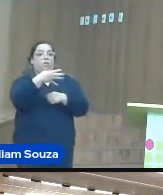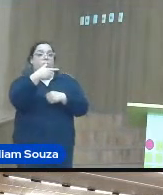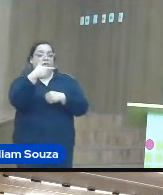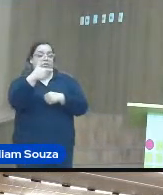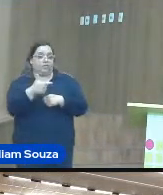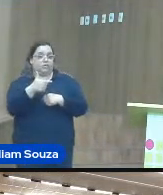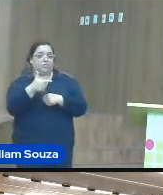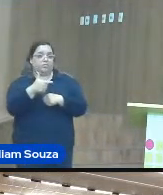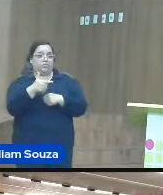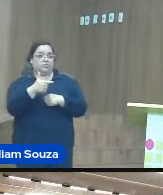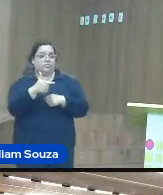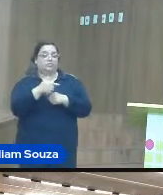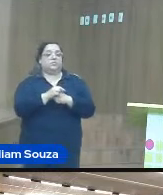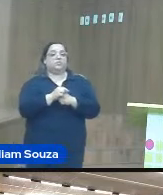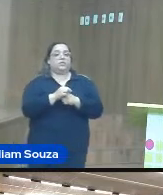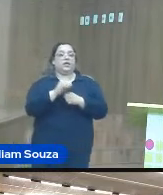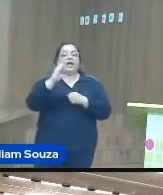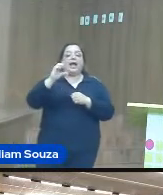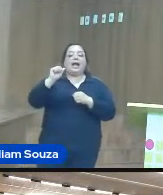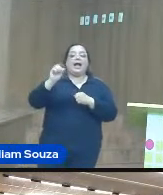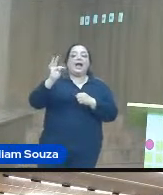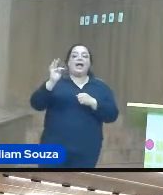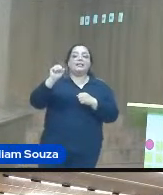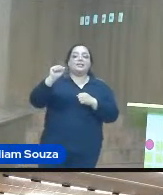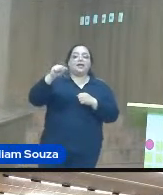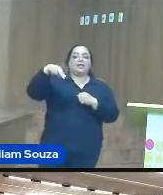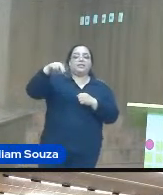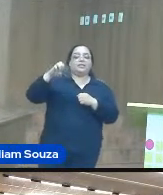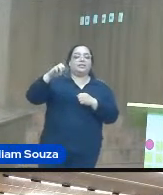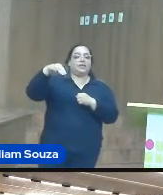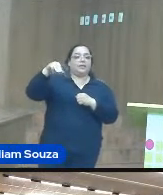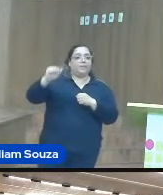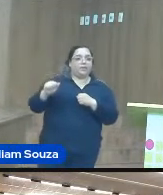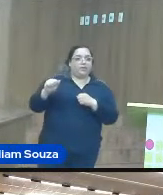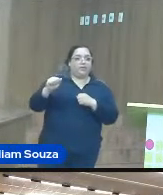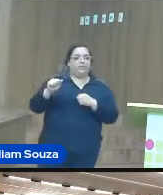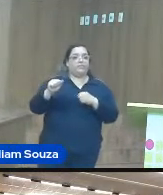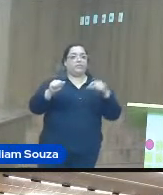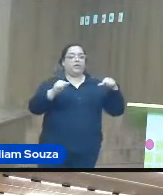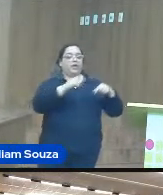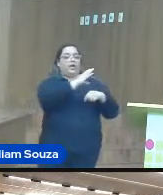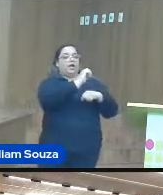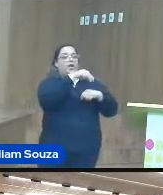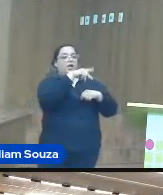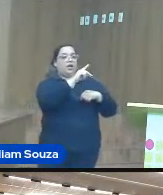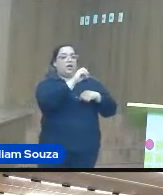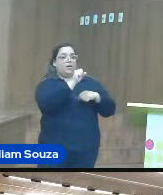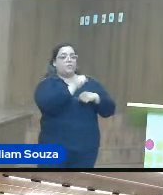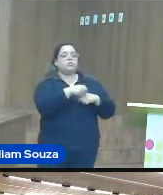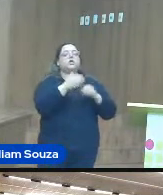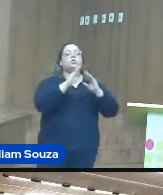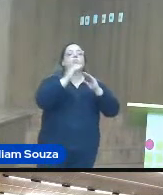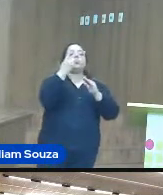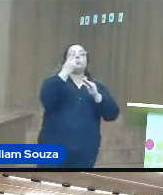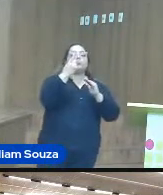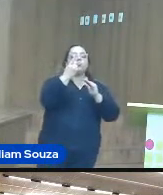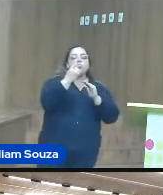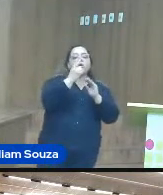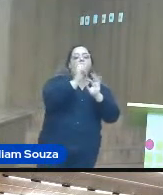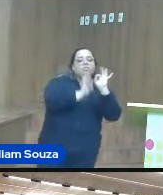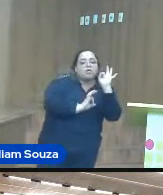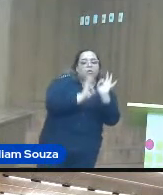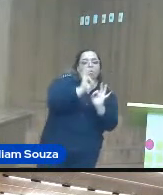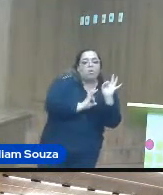Né? Em ambas as reformas, um professor do Colégio Pedro II, que fica no Rio de Janeiro,